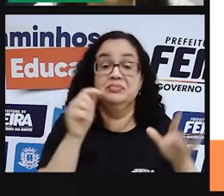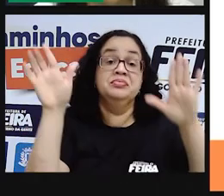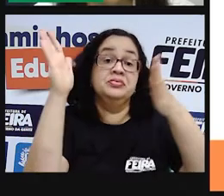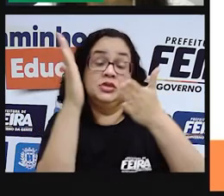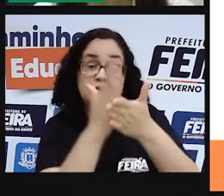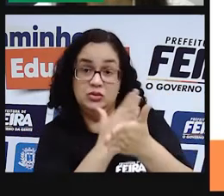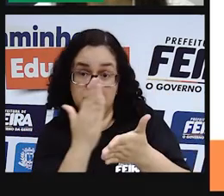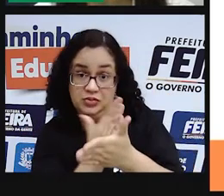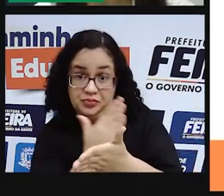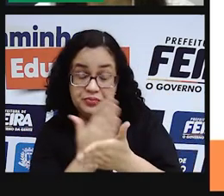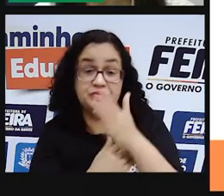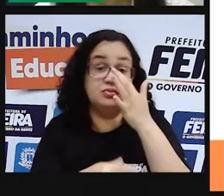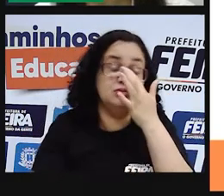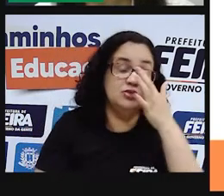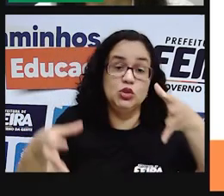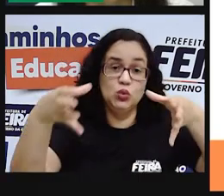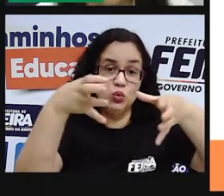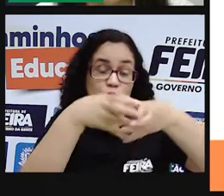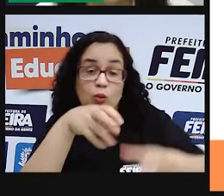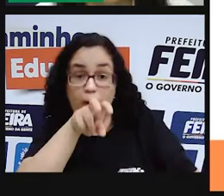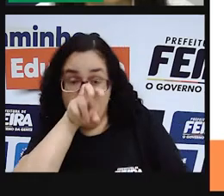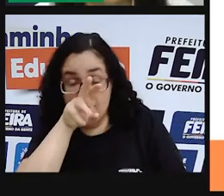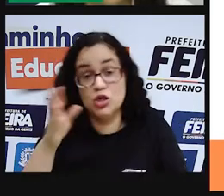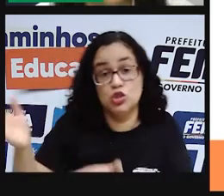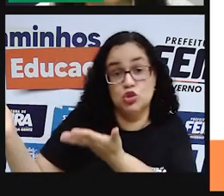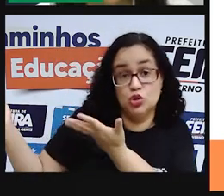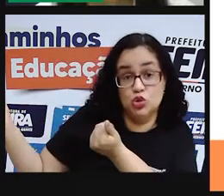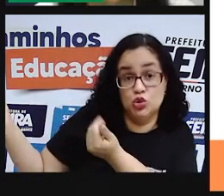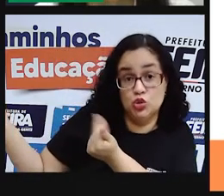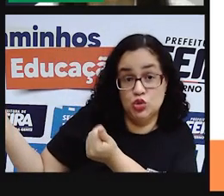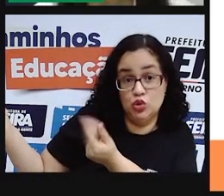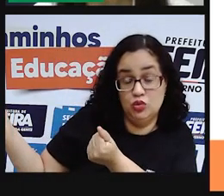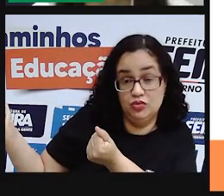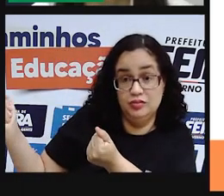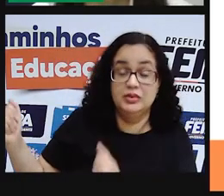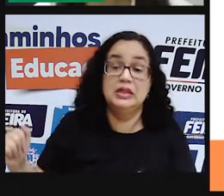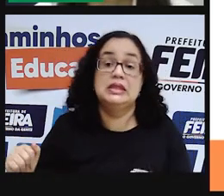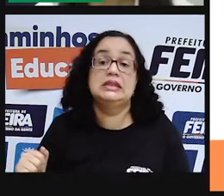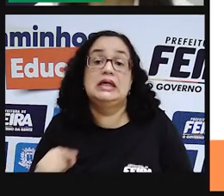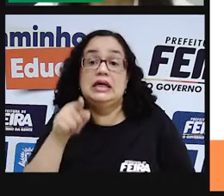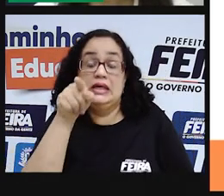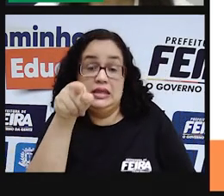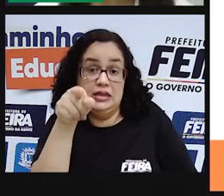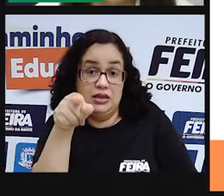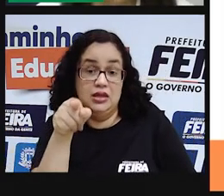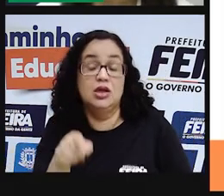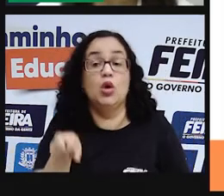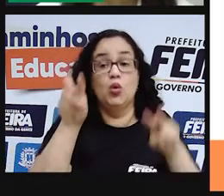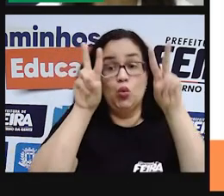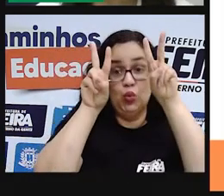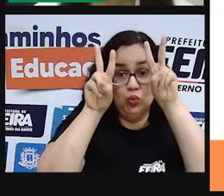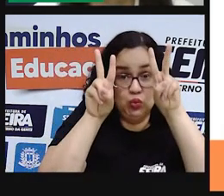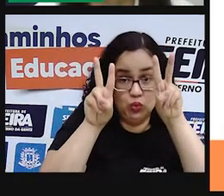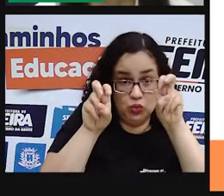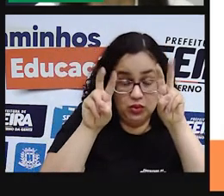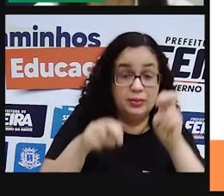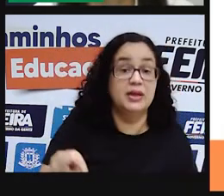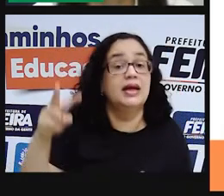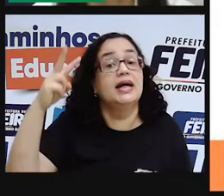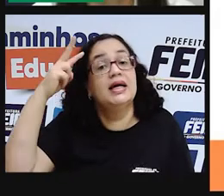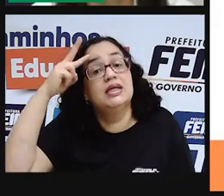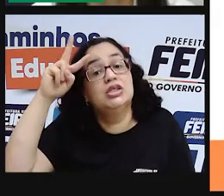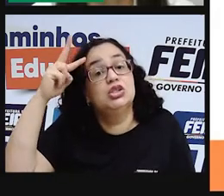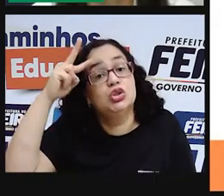uma revista da Turma da Mônica Jovem. E aí, essa revista, ela traz como tema, né, para a